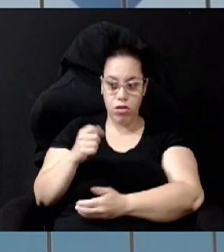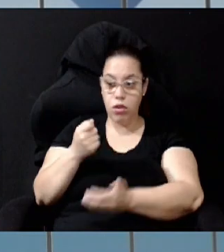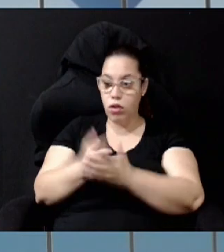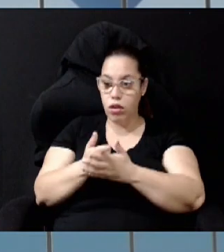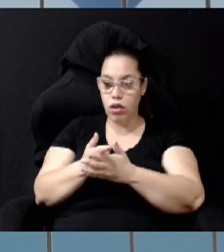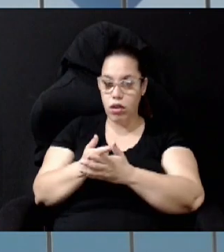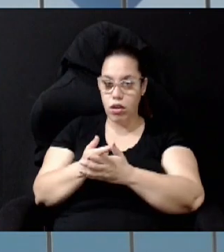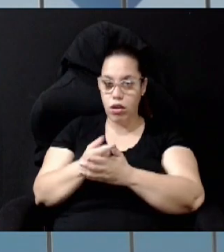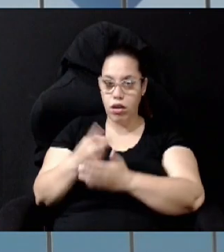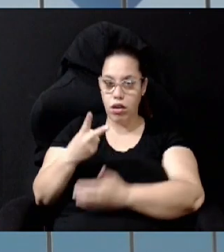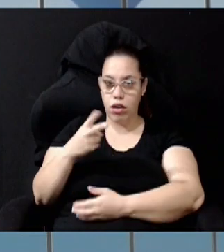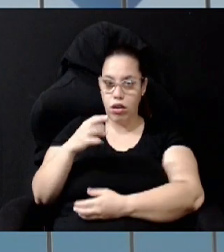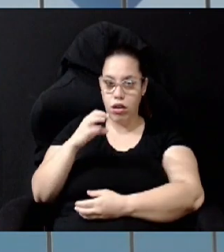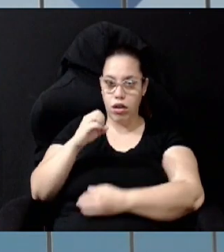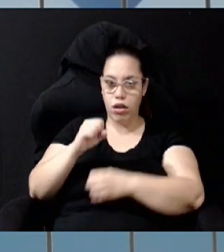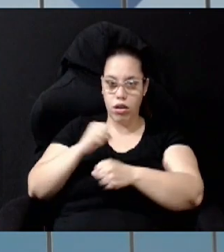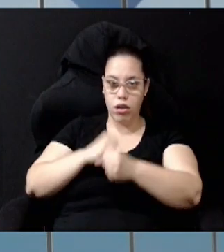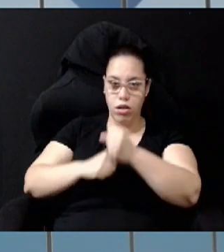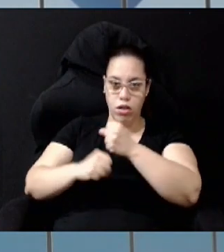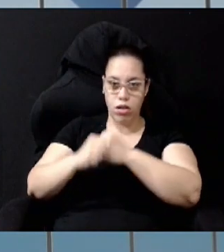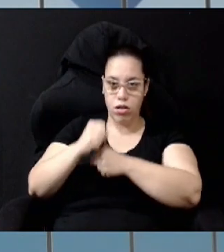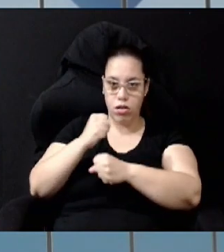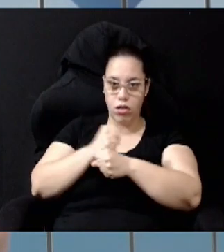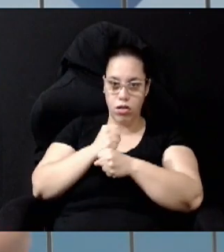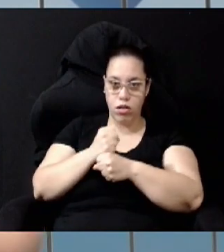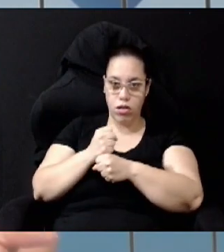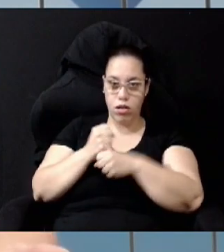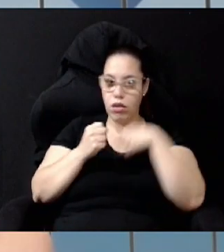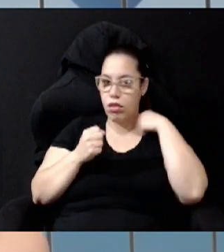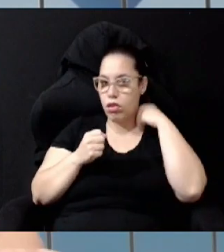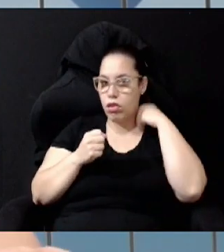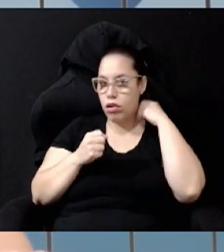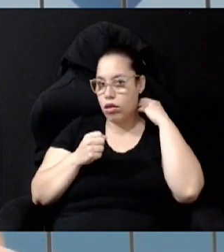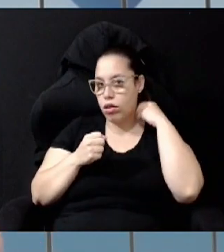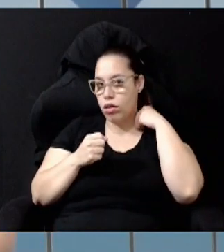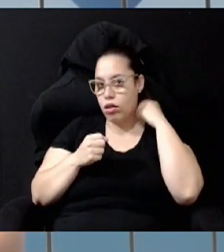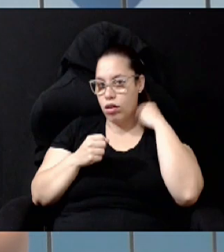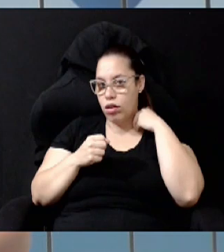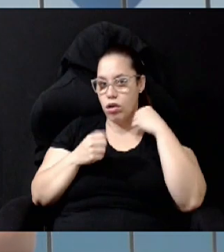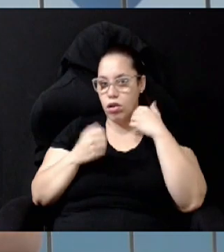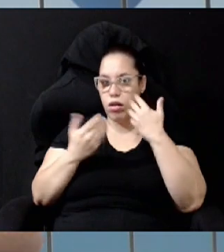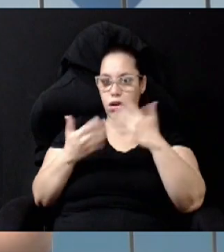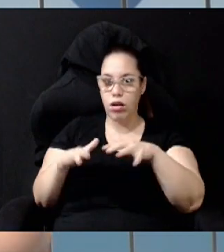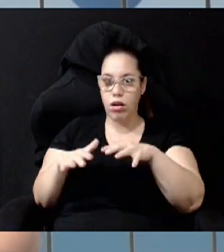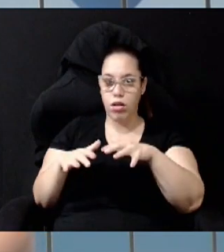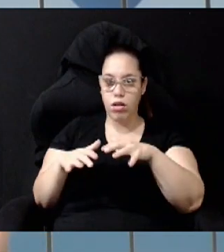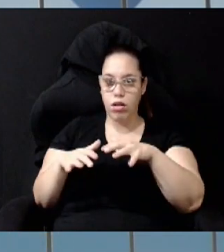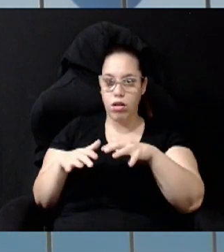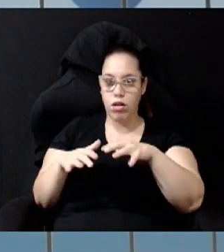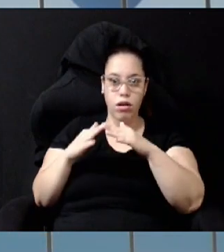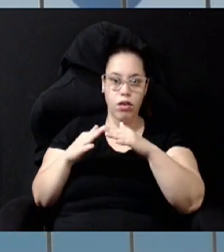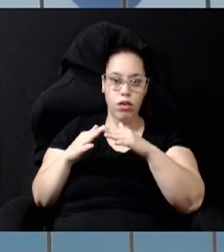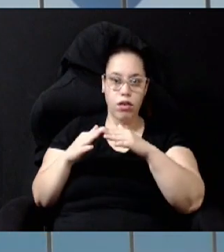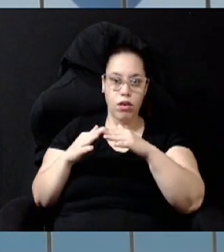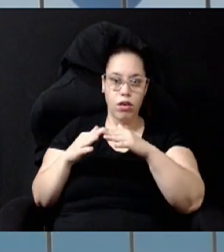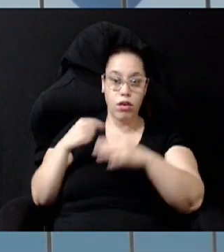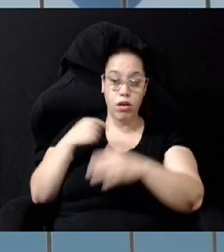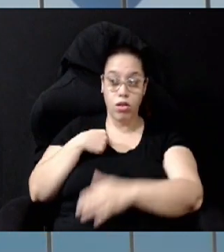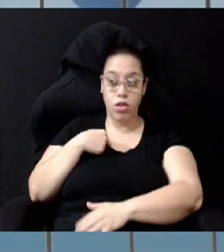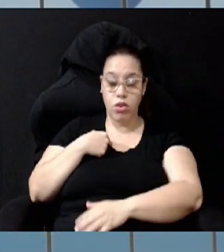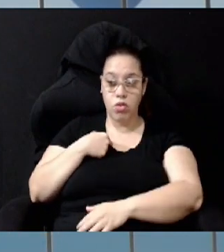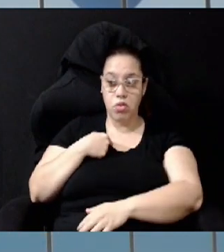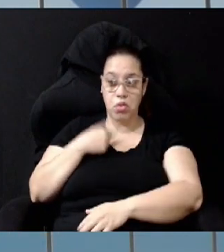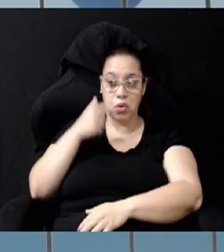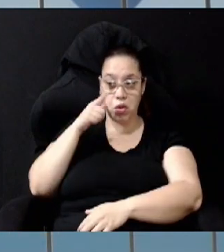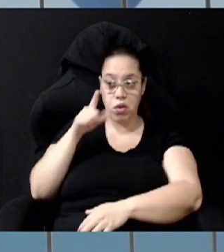anos para ter um retorno do investimento. Então você fala assim, para quê? Eu não sei nem se eu vou estar mais na casa, né? Não, será que eu vou consegui me beneficiar